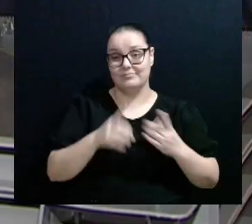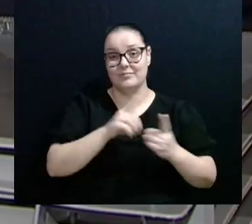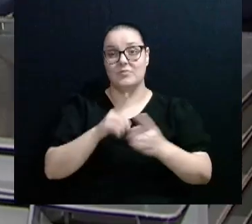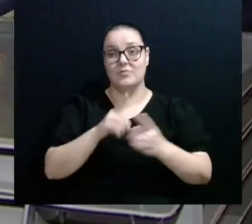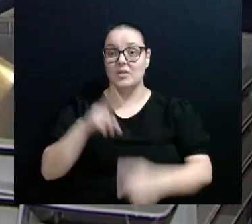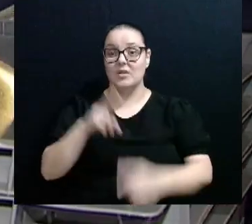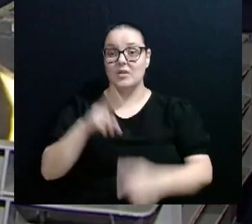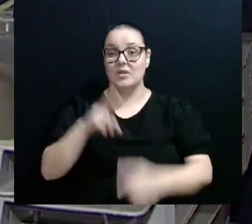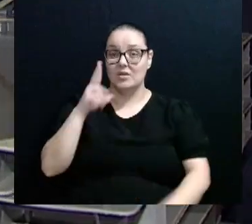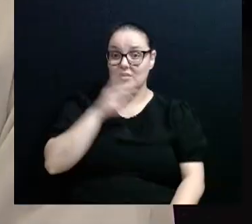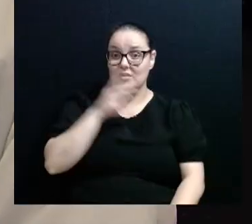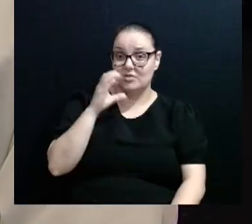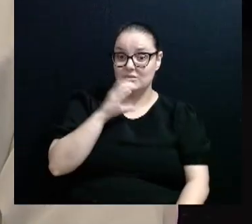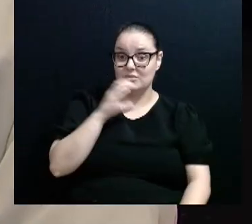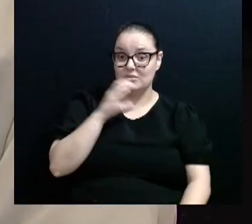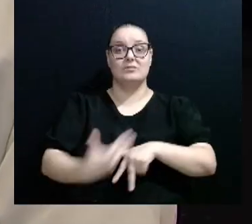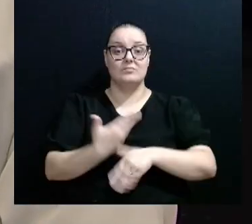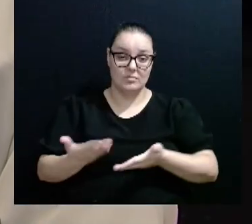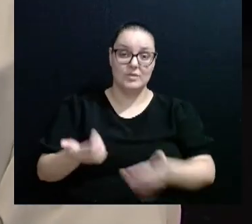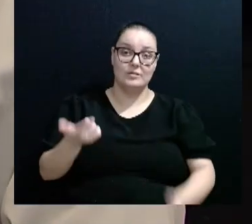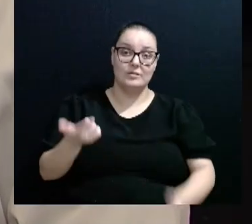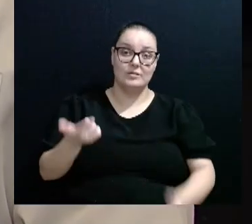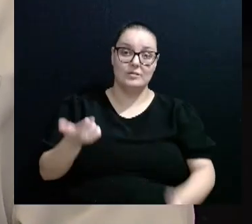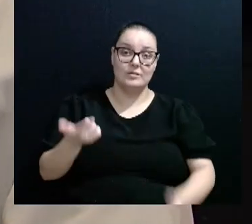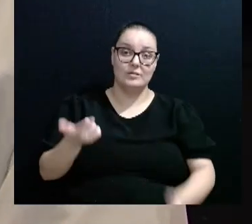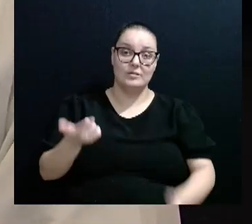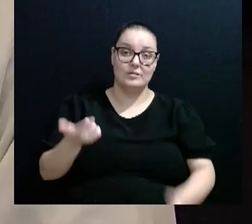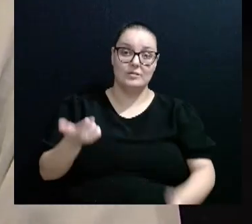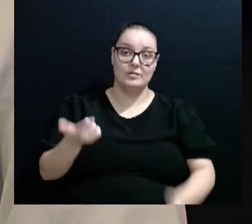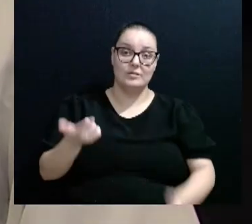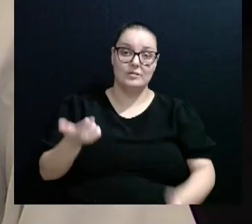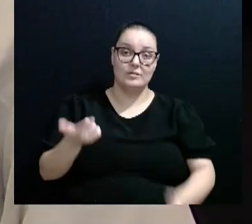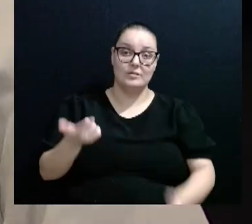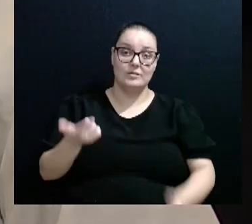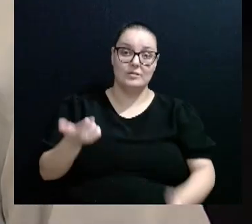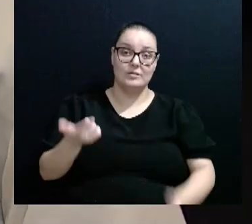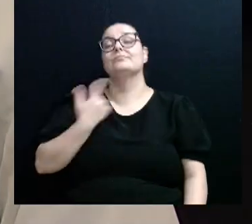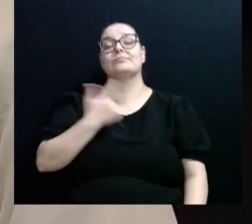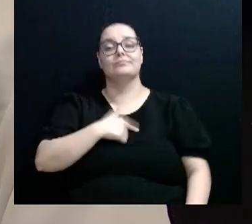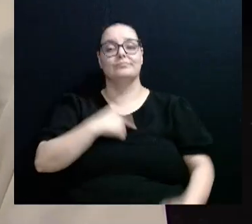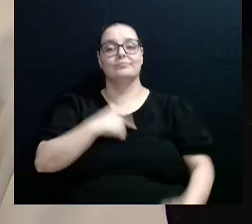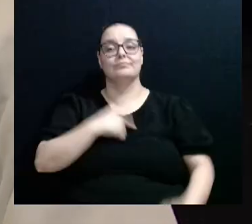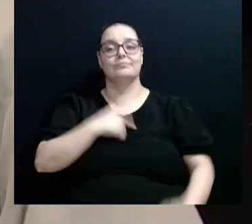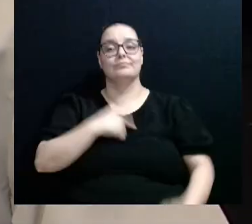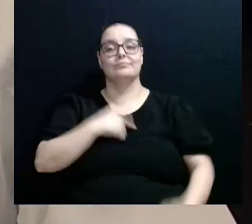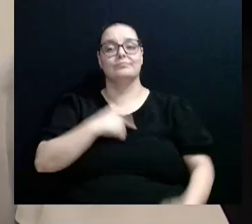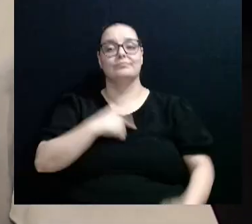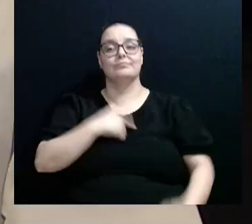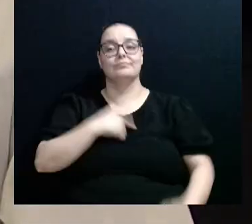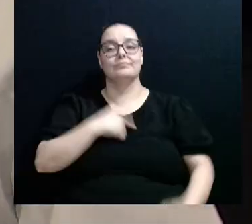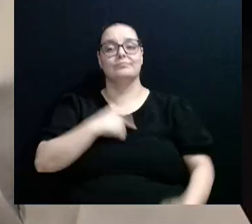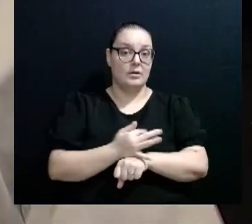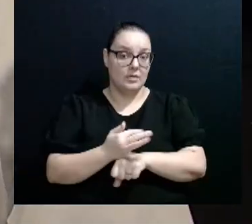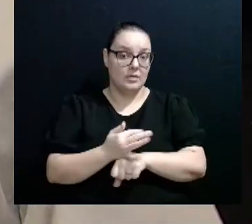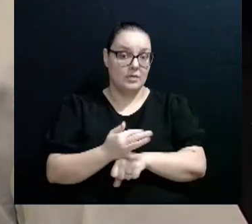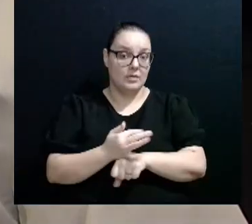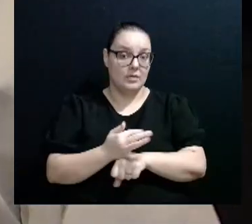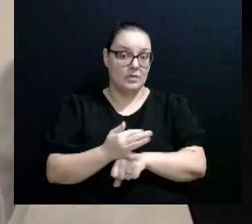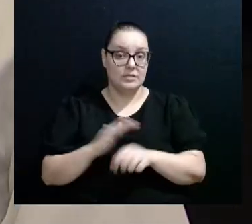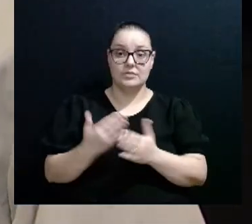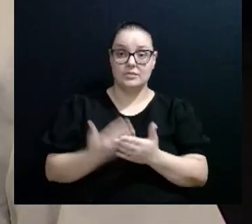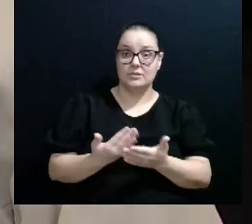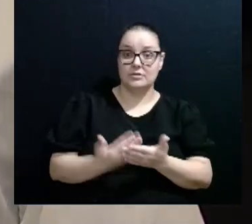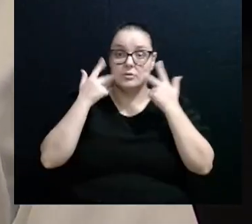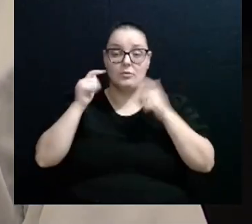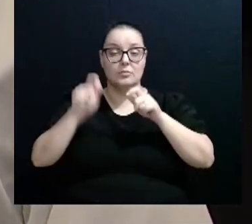e tratamentos contínuos. A gente tem uma preocupação no começo de ano, né? Período de férias escolares. Normalmente as famílias